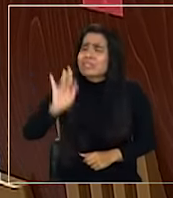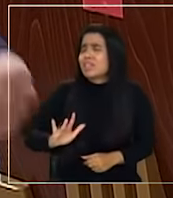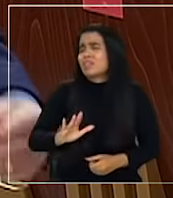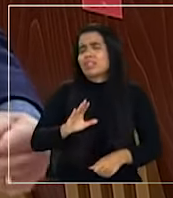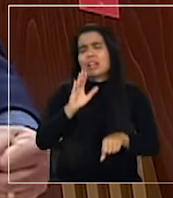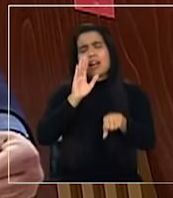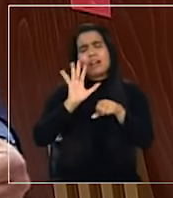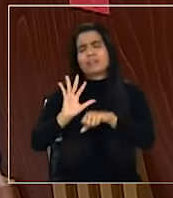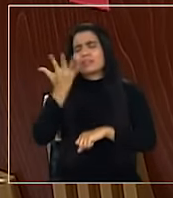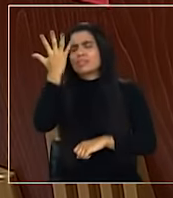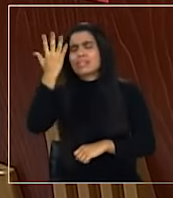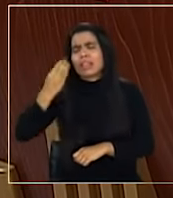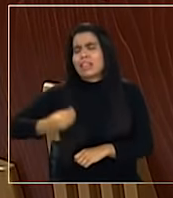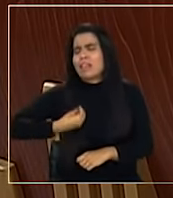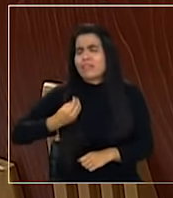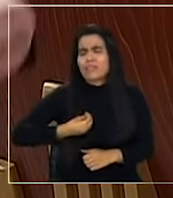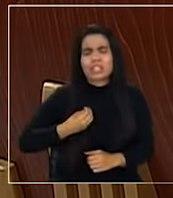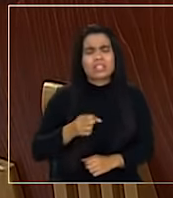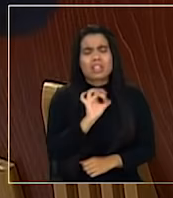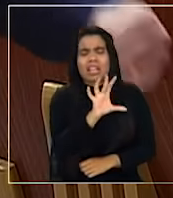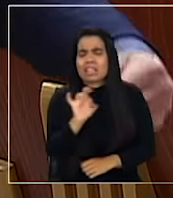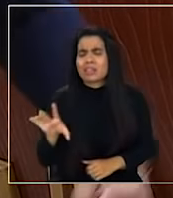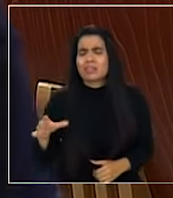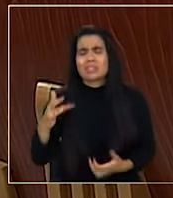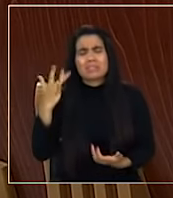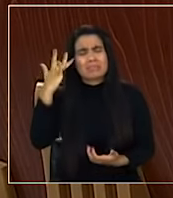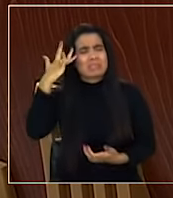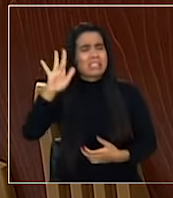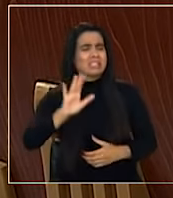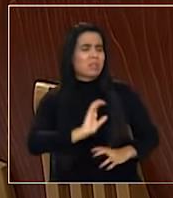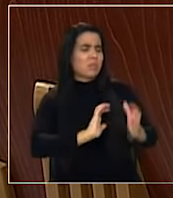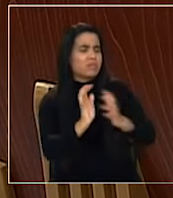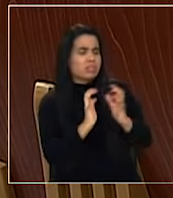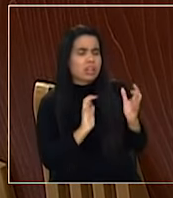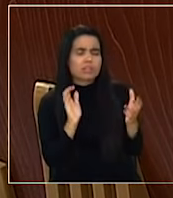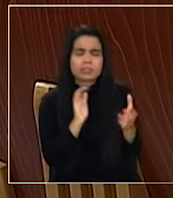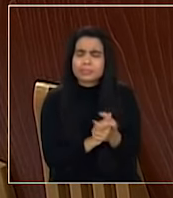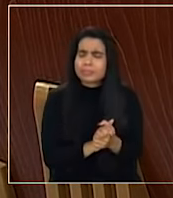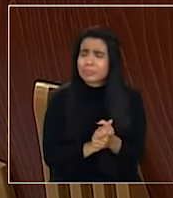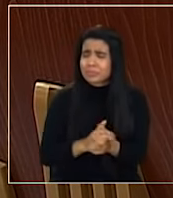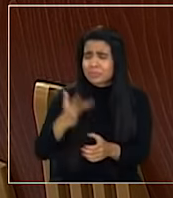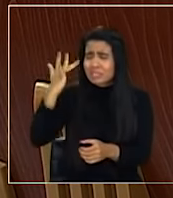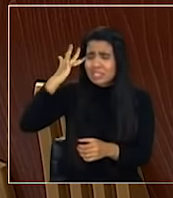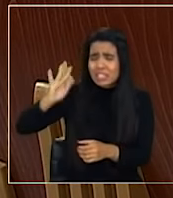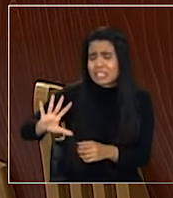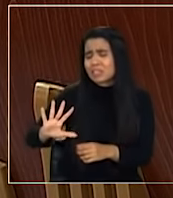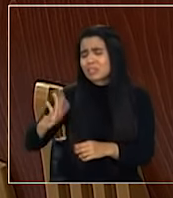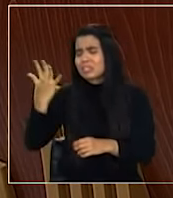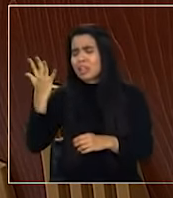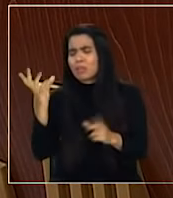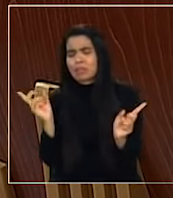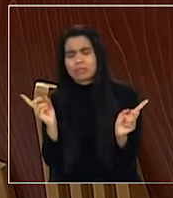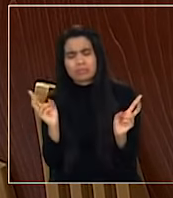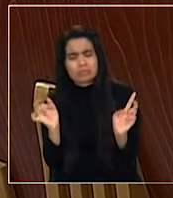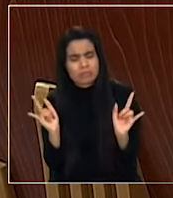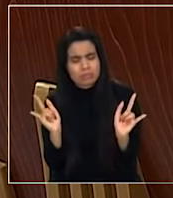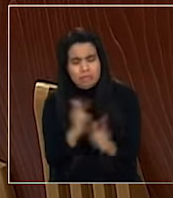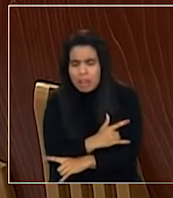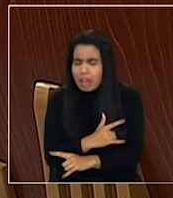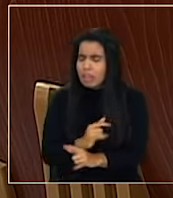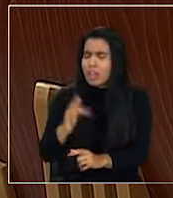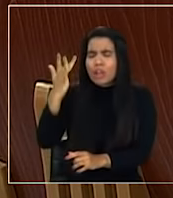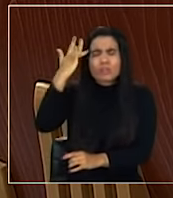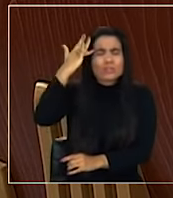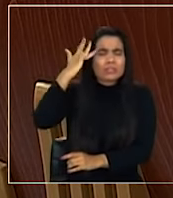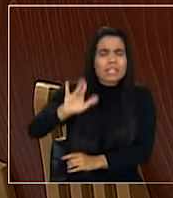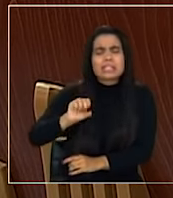pessoa agora, meu Pai. Eu não sei se ela está brigada com o marido, se ele traiu a mulher, se ele foi traído. Eu não sei, meu Pai, se